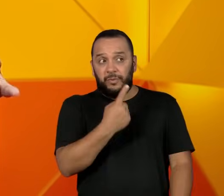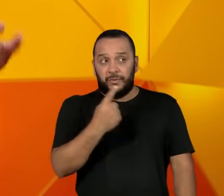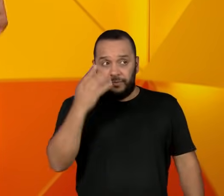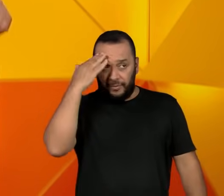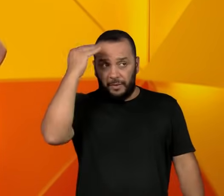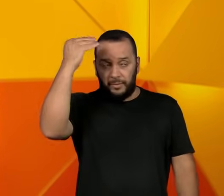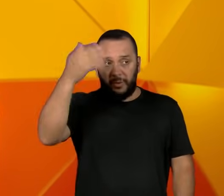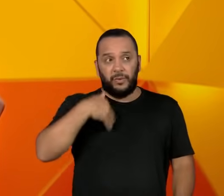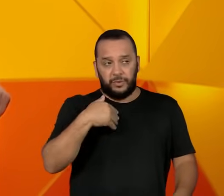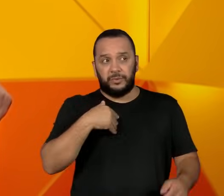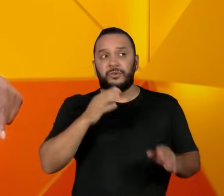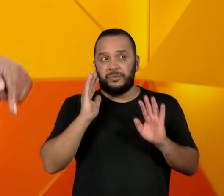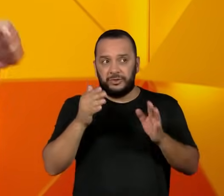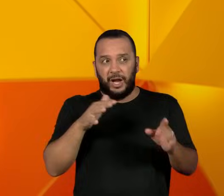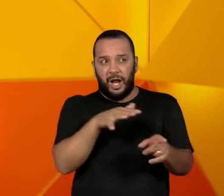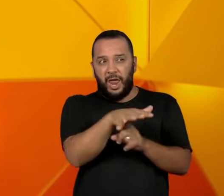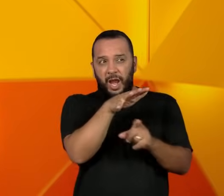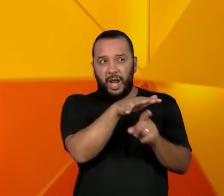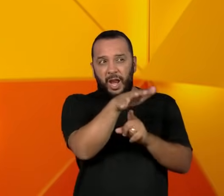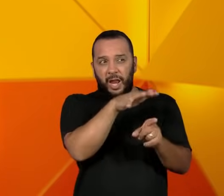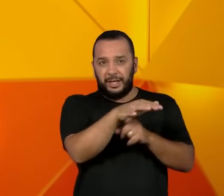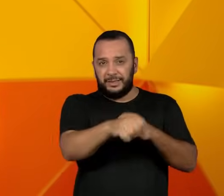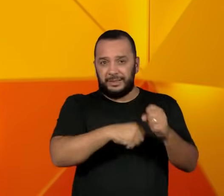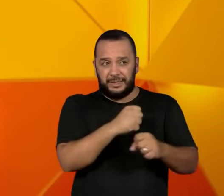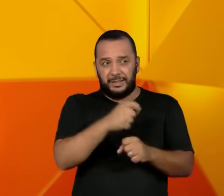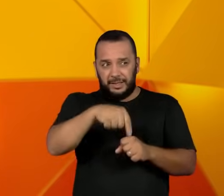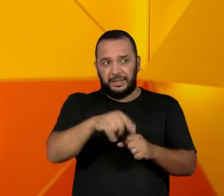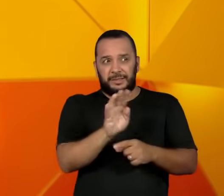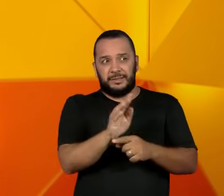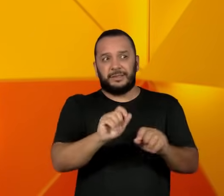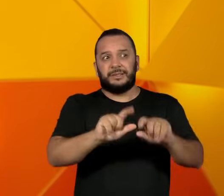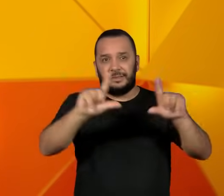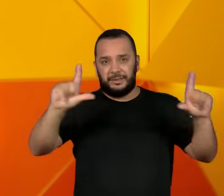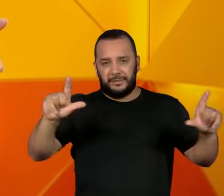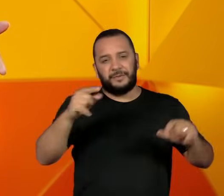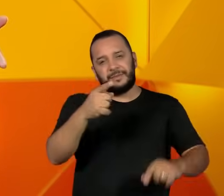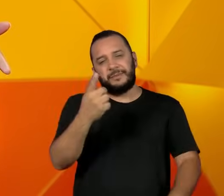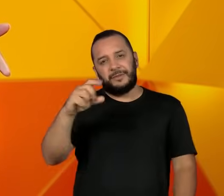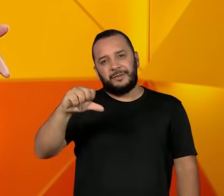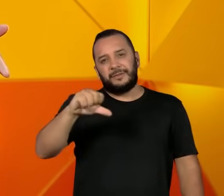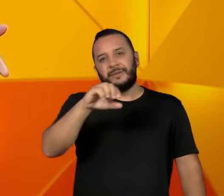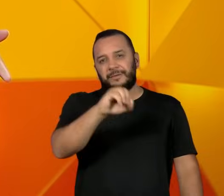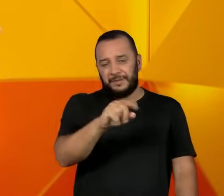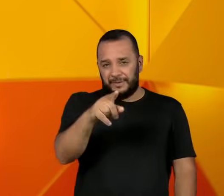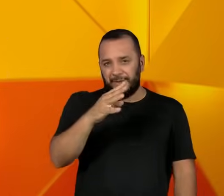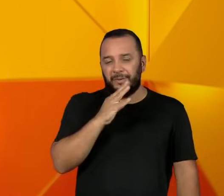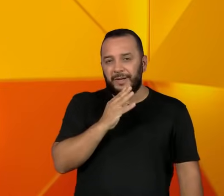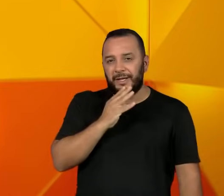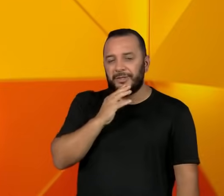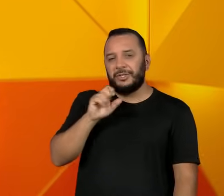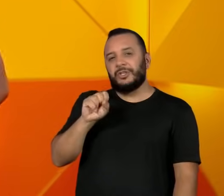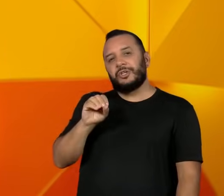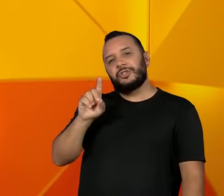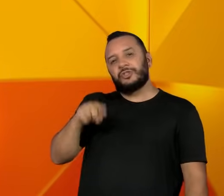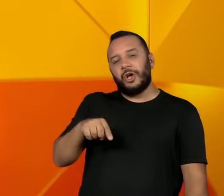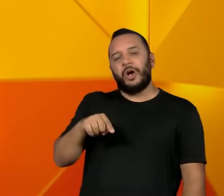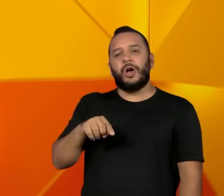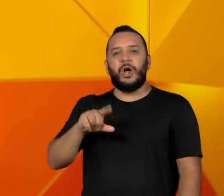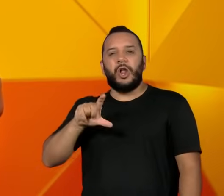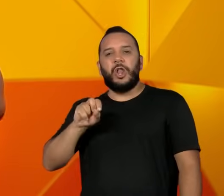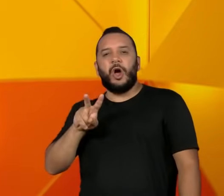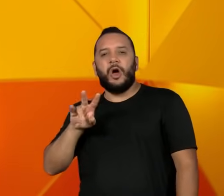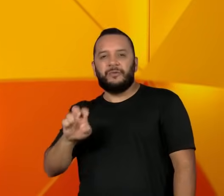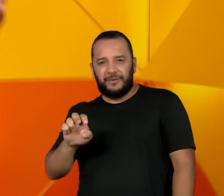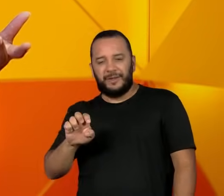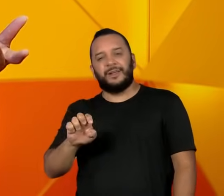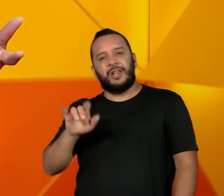de bilheteria desse ano? Porque quem viveu os anos 90 ouviu Só Love e sabe que Claudinho e